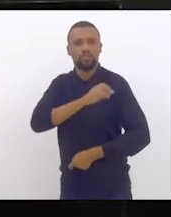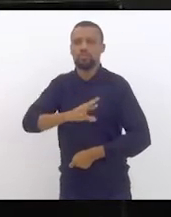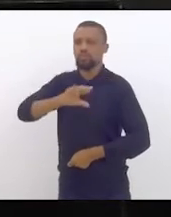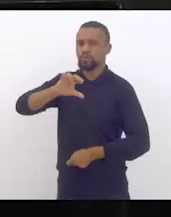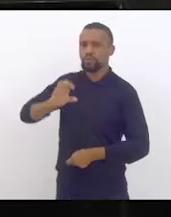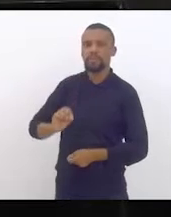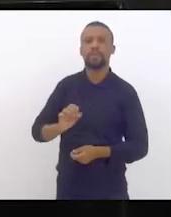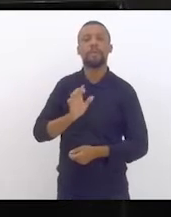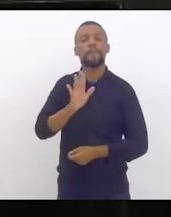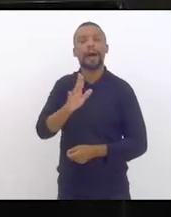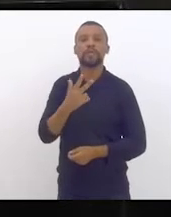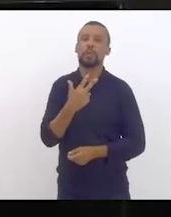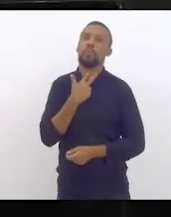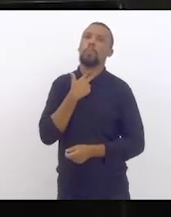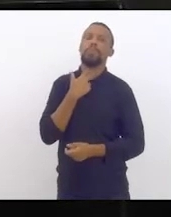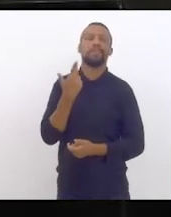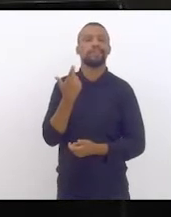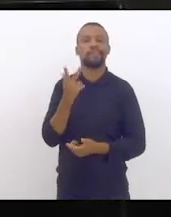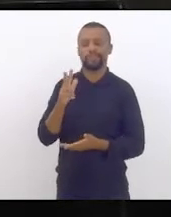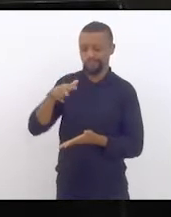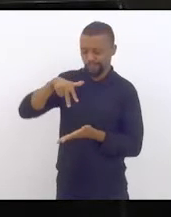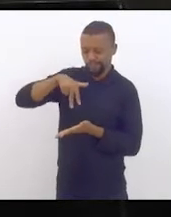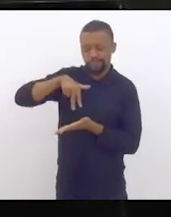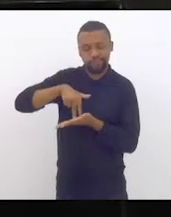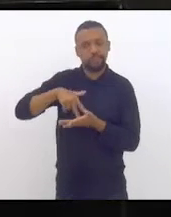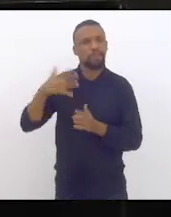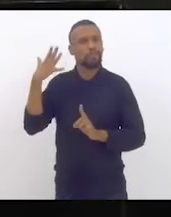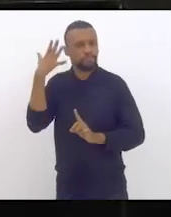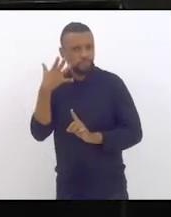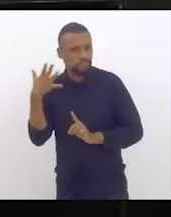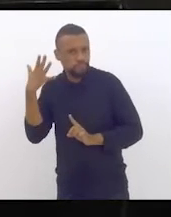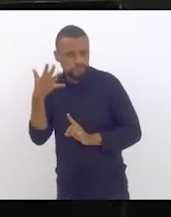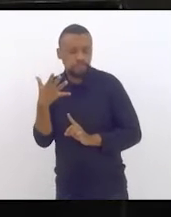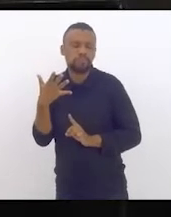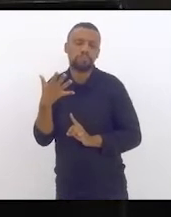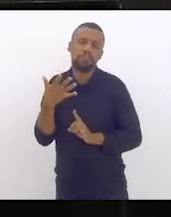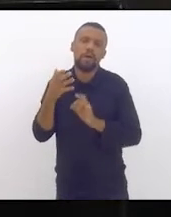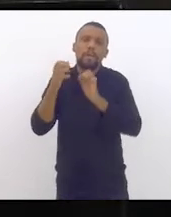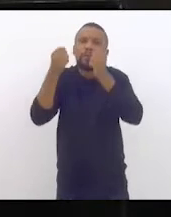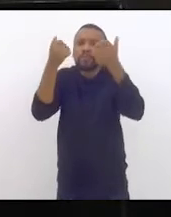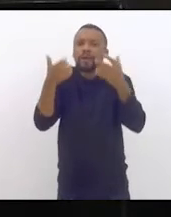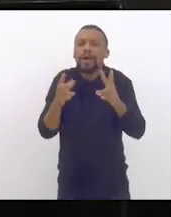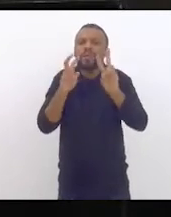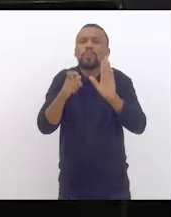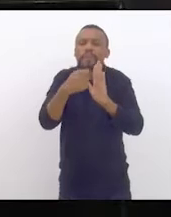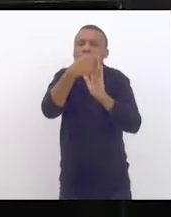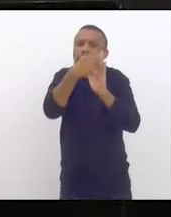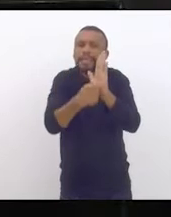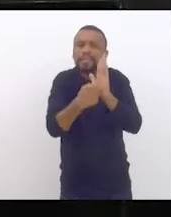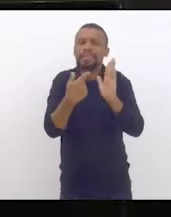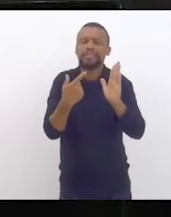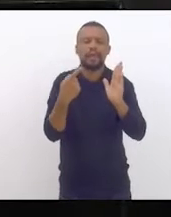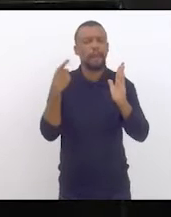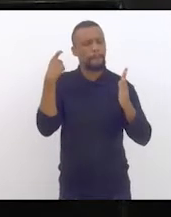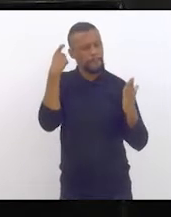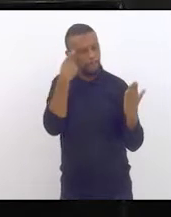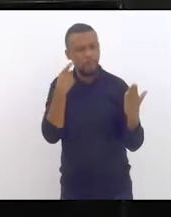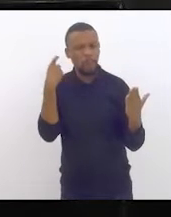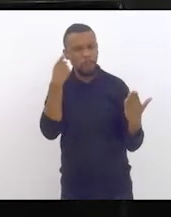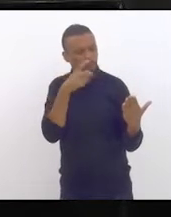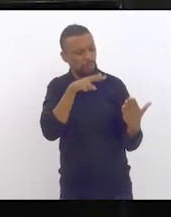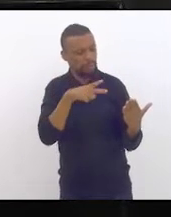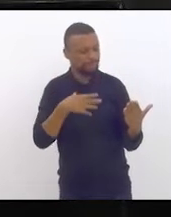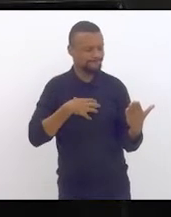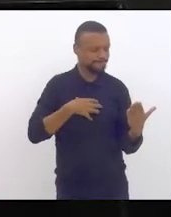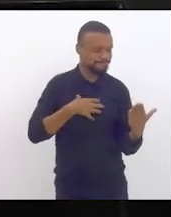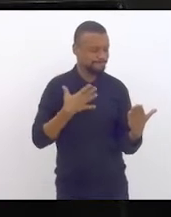mas não poderia deixar de subir a esta Tribuna para falar a respeito dessa nota que muito me preocupou